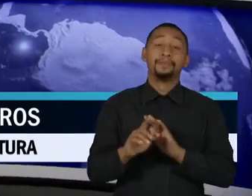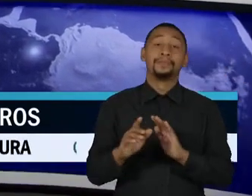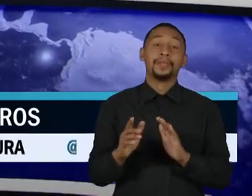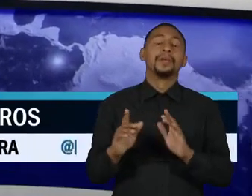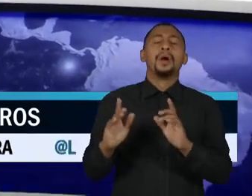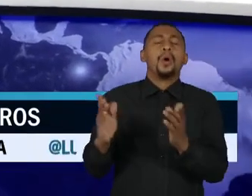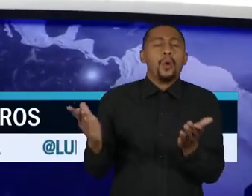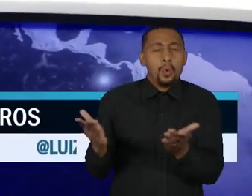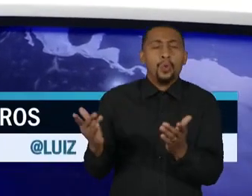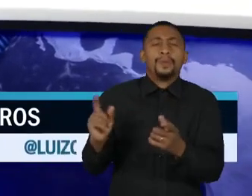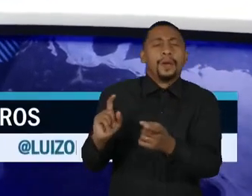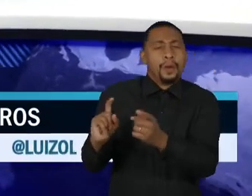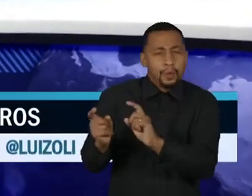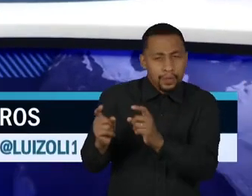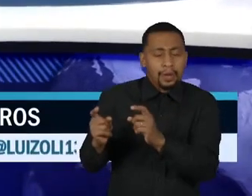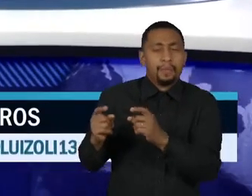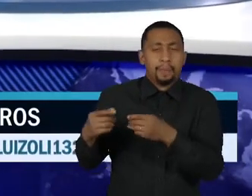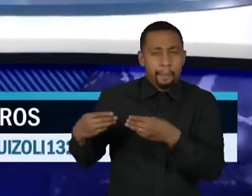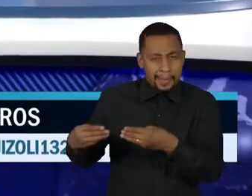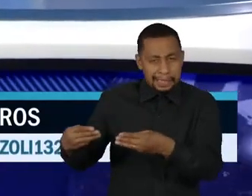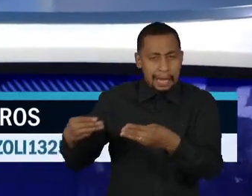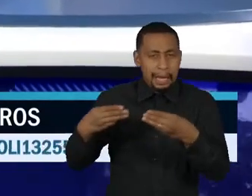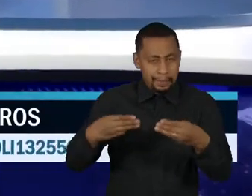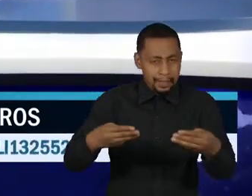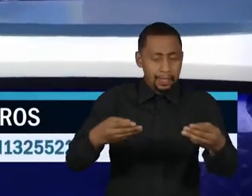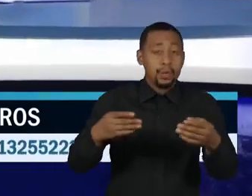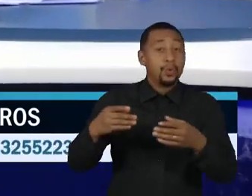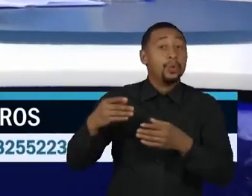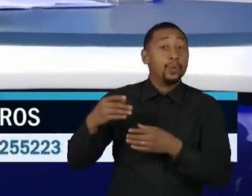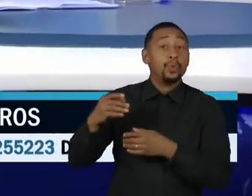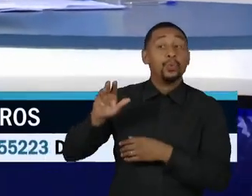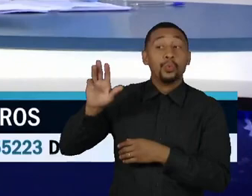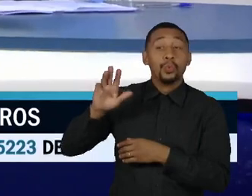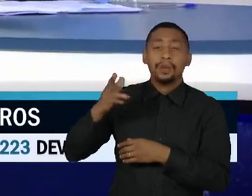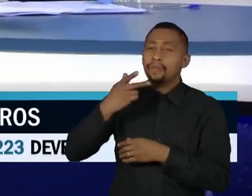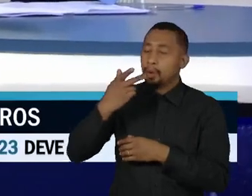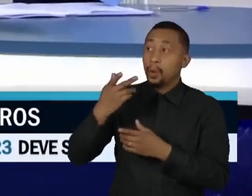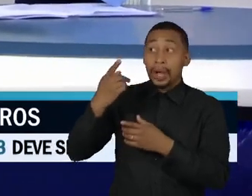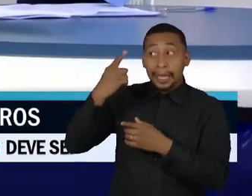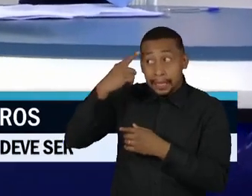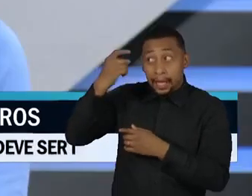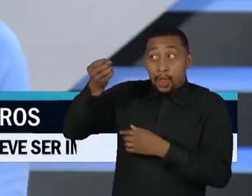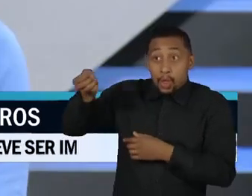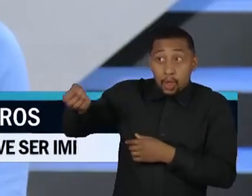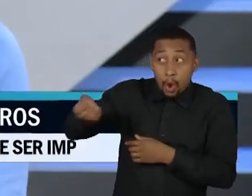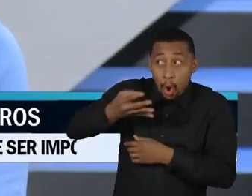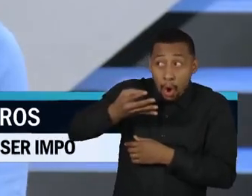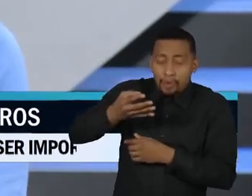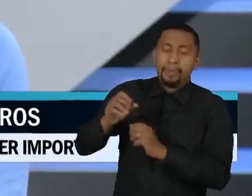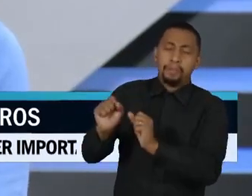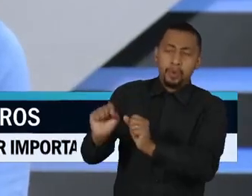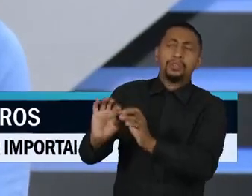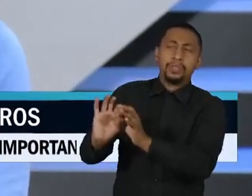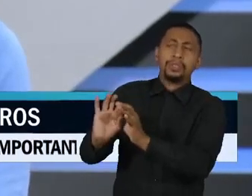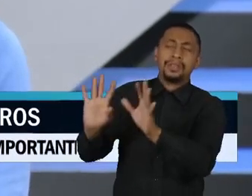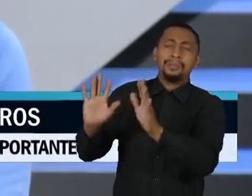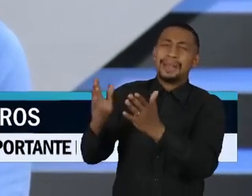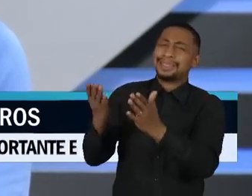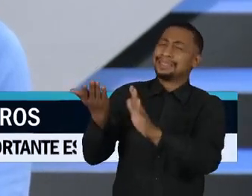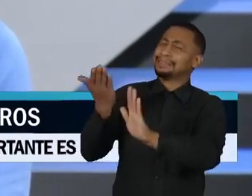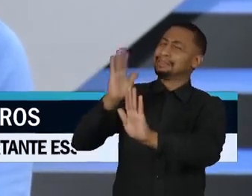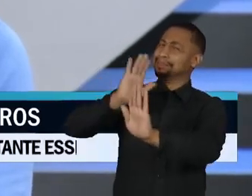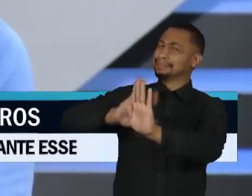hoje, o Lula não disse ser contra novas ideias, mas nas entrelinhas, né, ficou essa impressão. E ele pergunta o seguinte: se